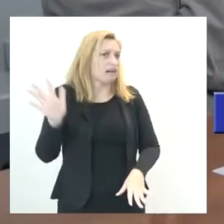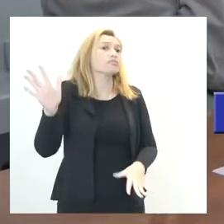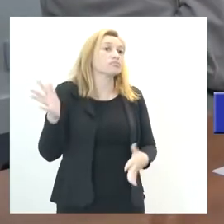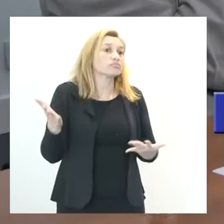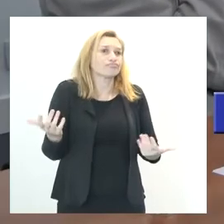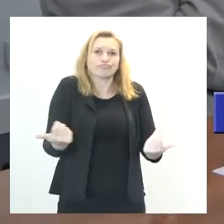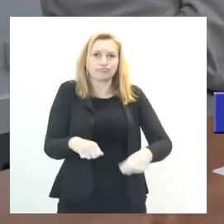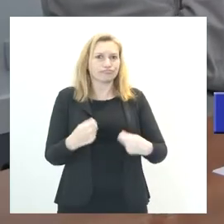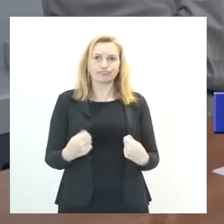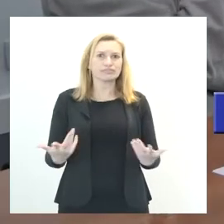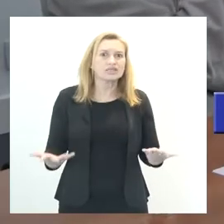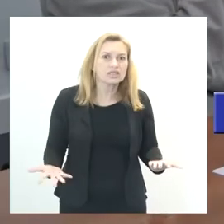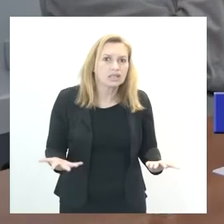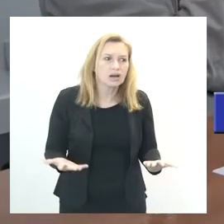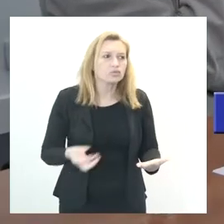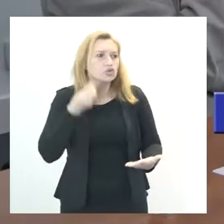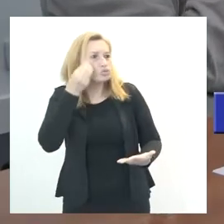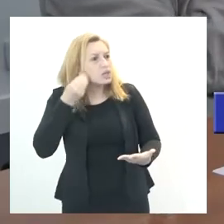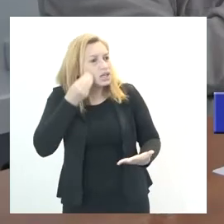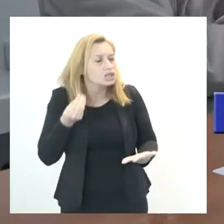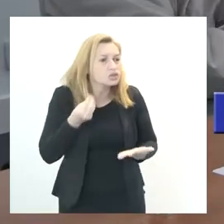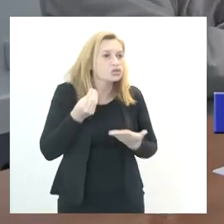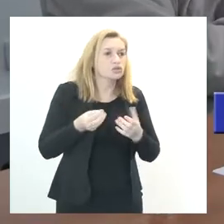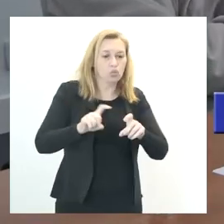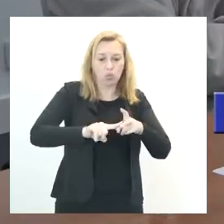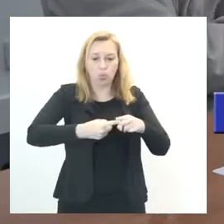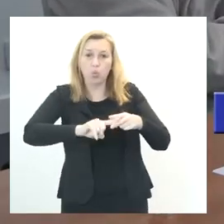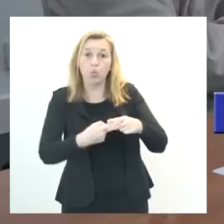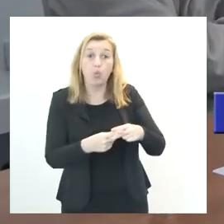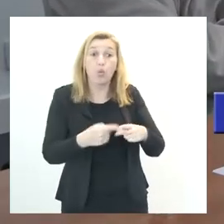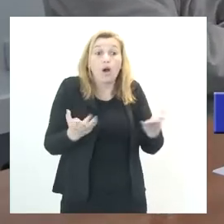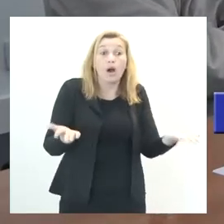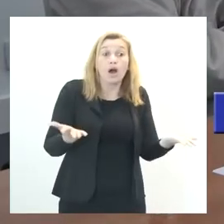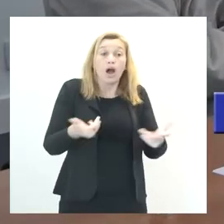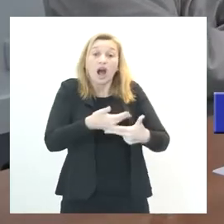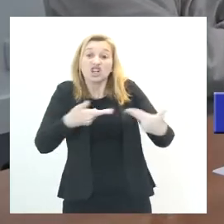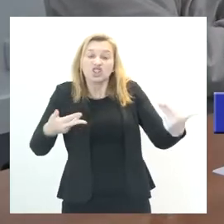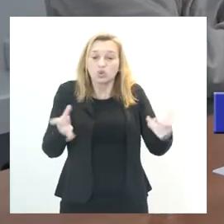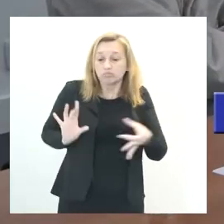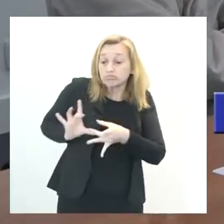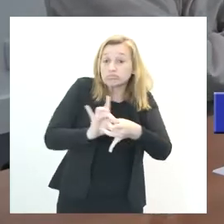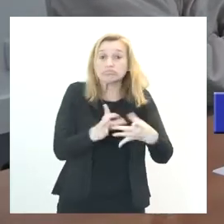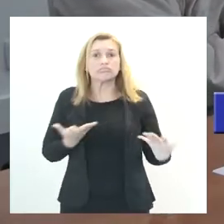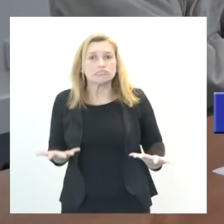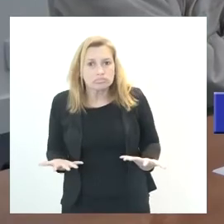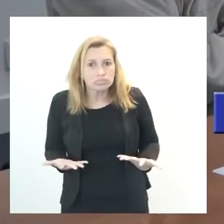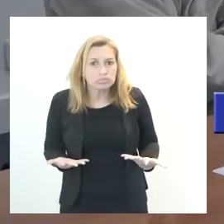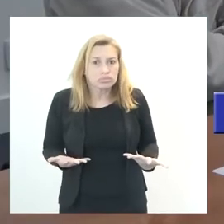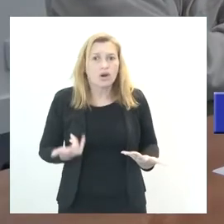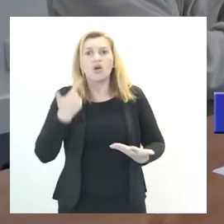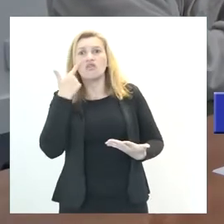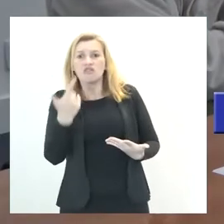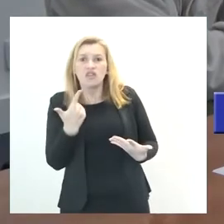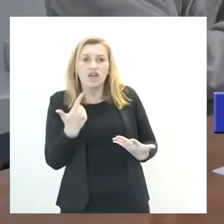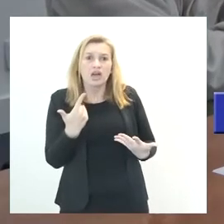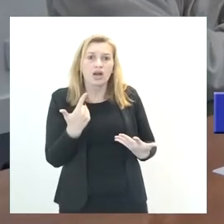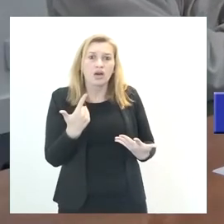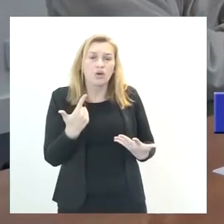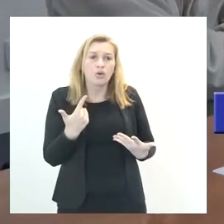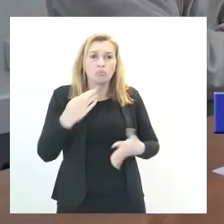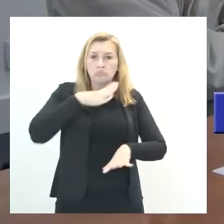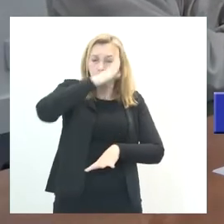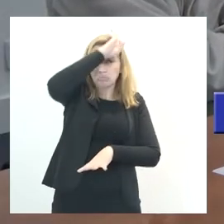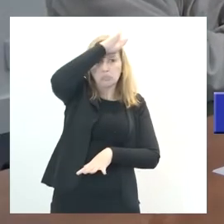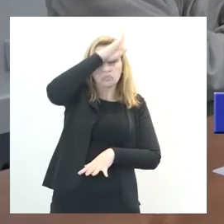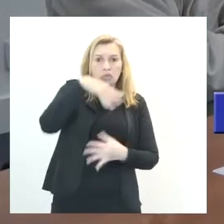necessidade que estão experimentando uma hora de Ajuste as coisas estão interligadas veio bolsonaro